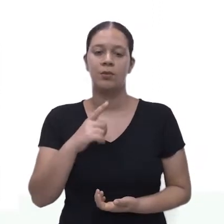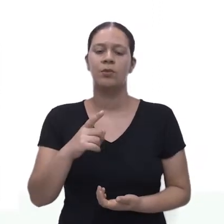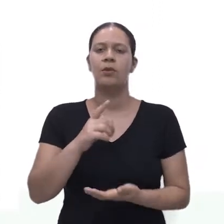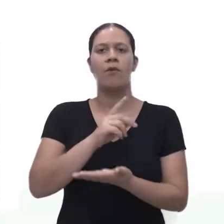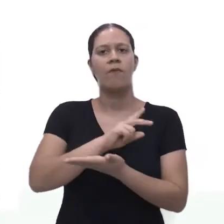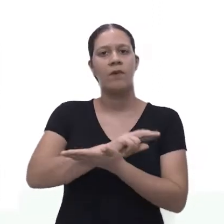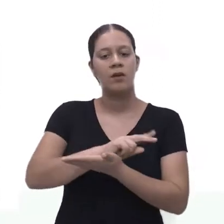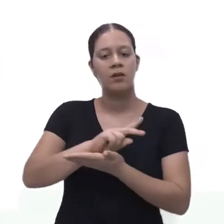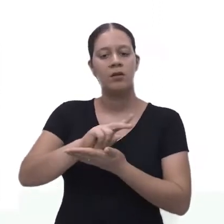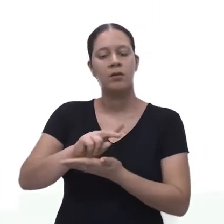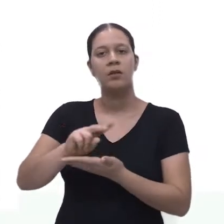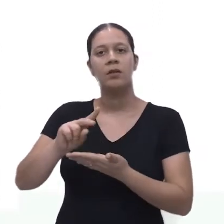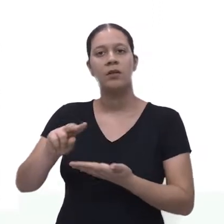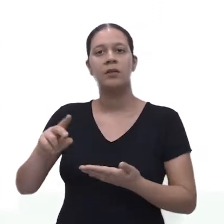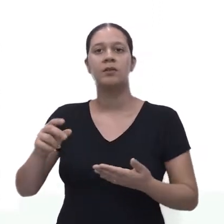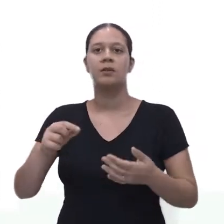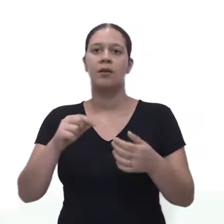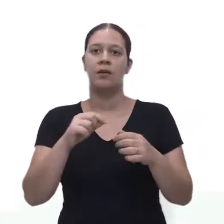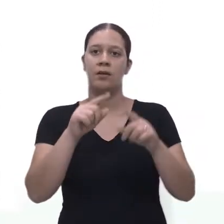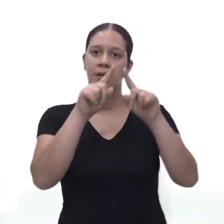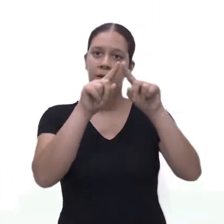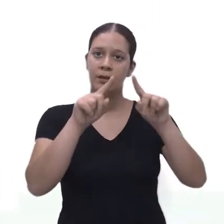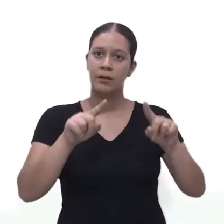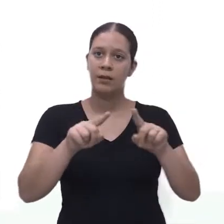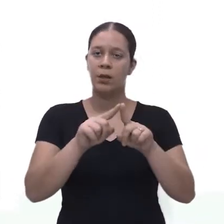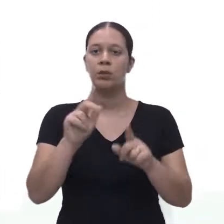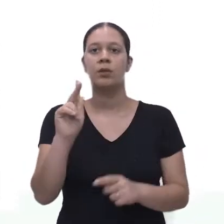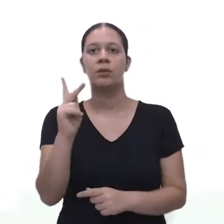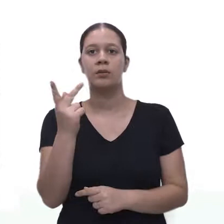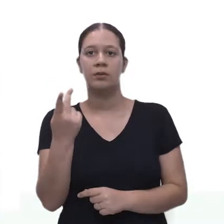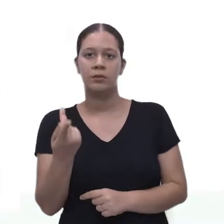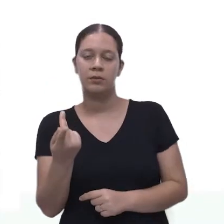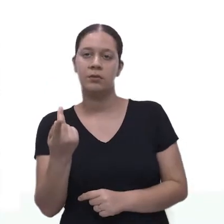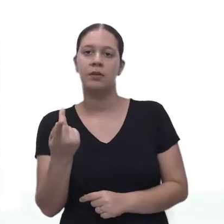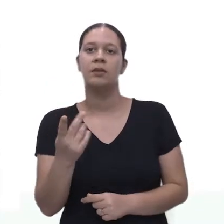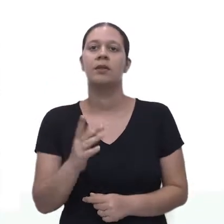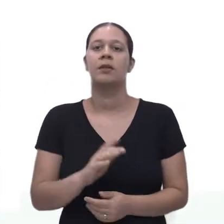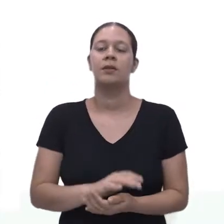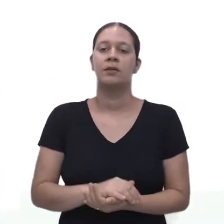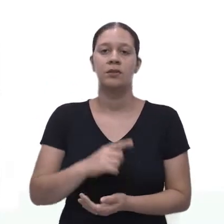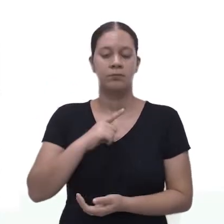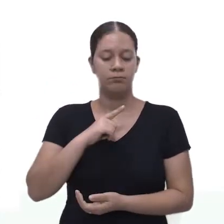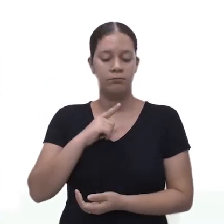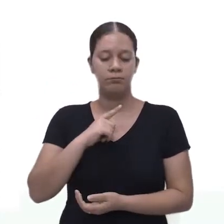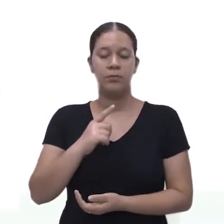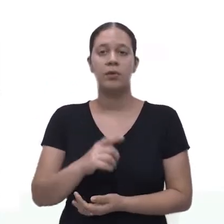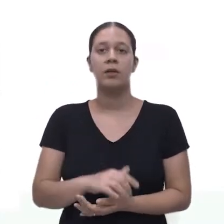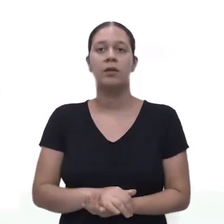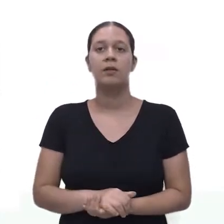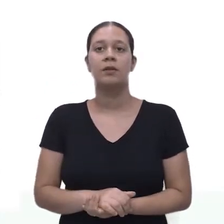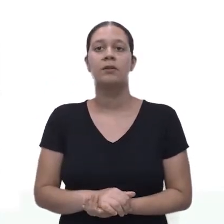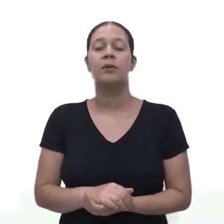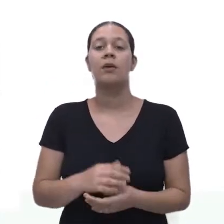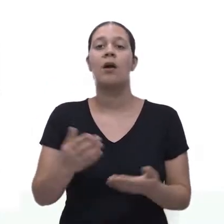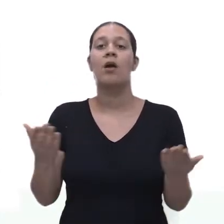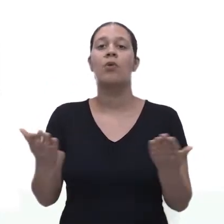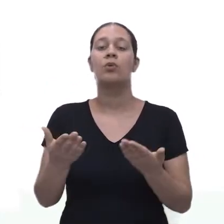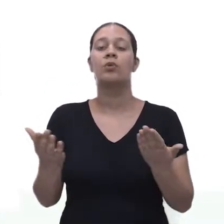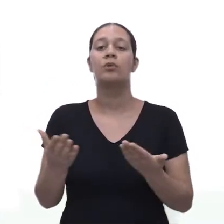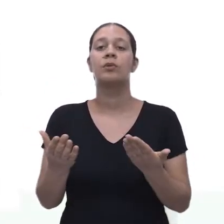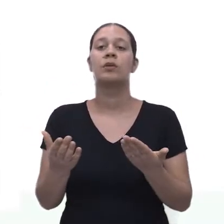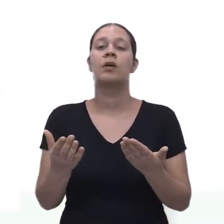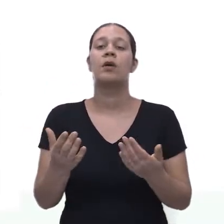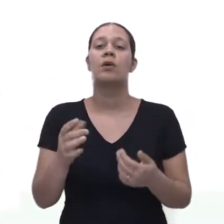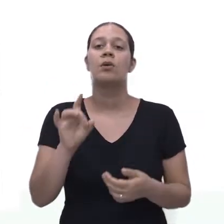de entalpia, o ΔH, a entalpia dos produtos menos a entalpia dos reagentes. Em uma dada reação,